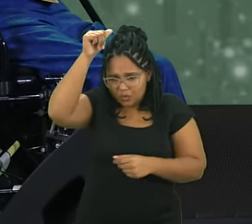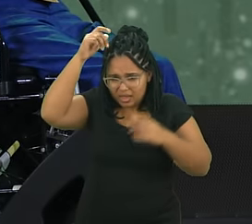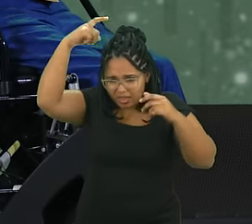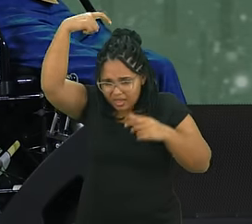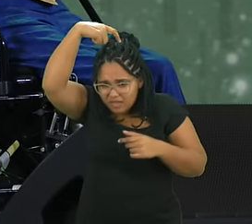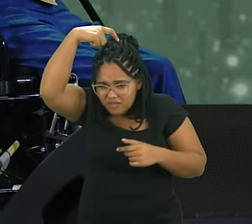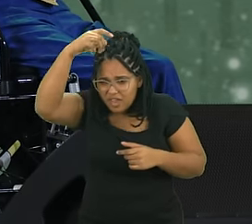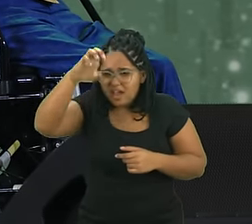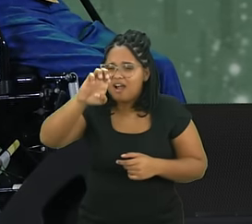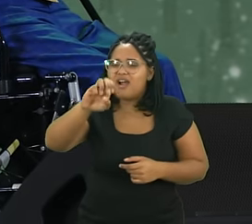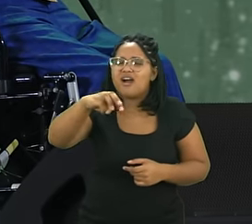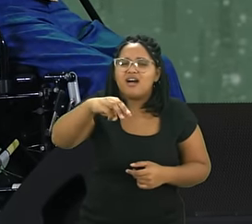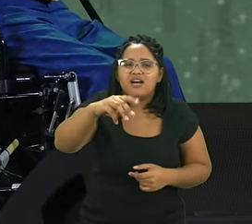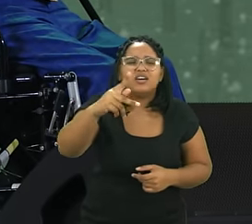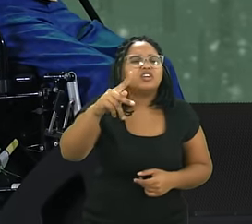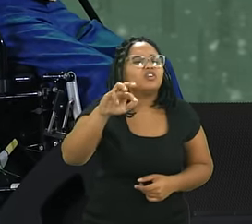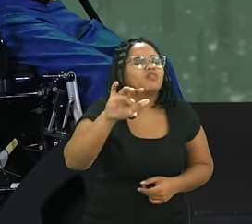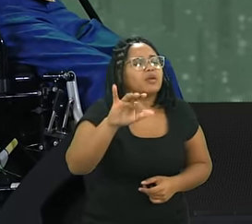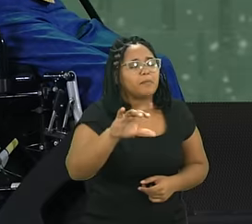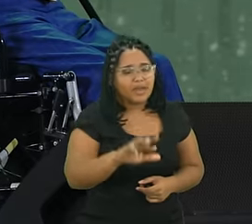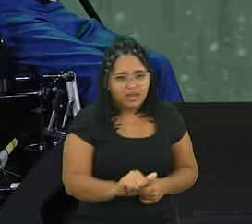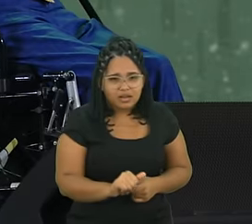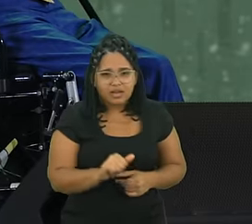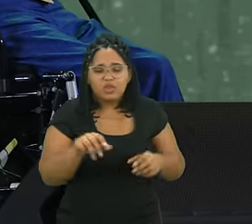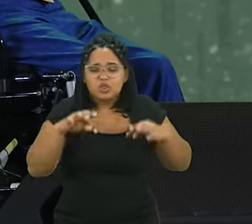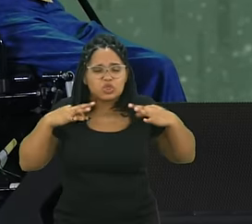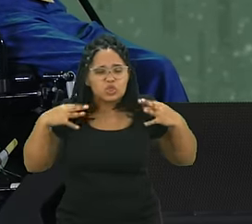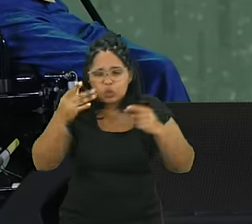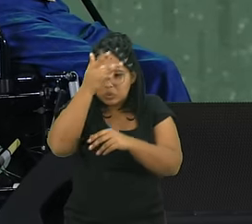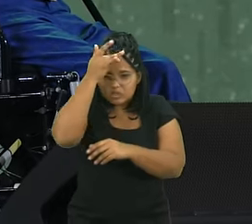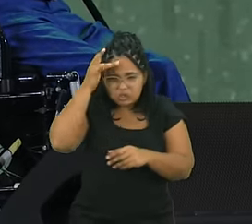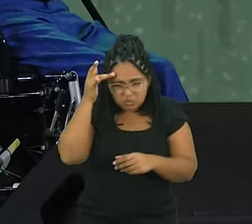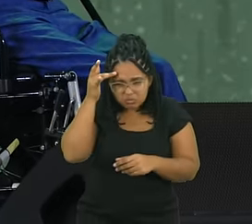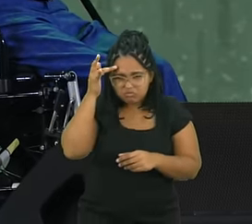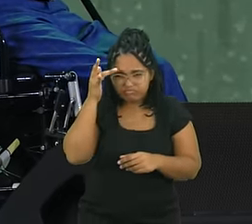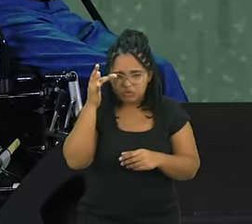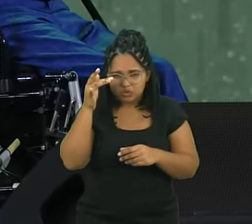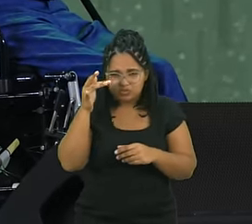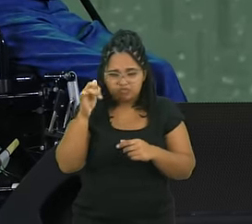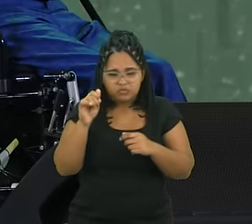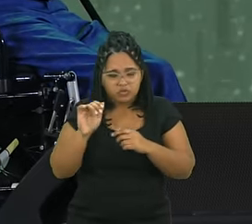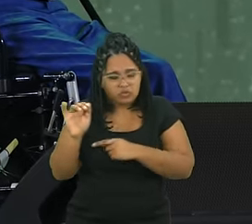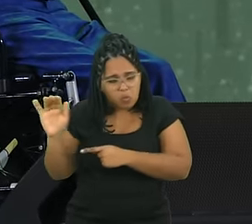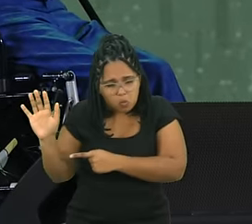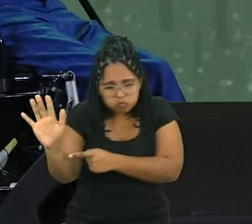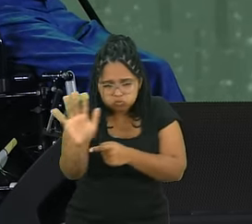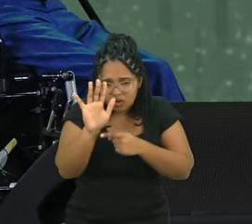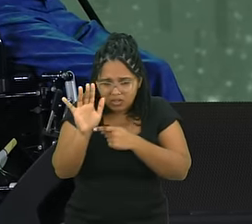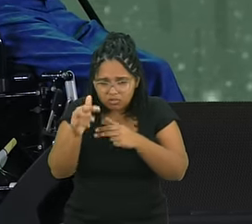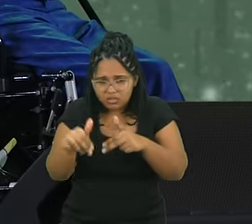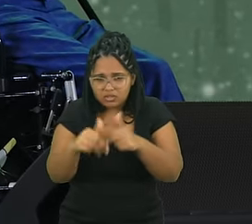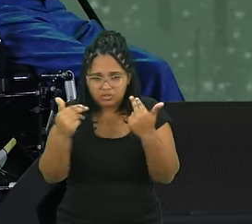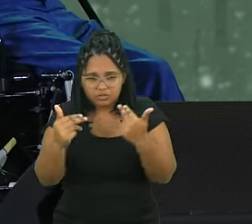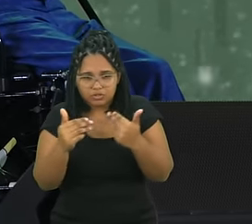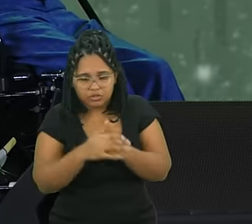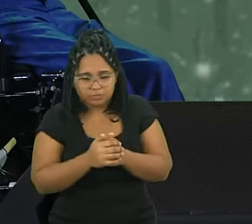Irmãos, eu fui até a porta do centro cirúrgico com meu esposo, e quando eu não pude passar mais lá,